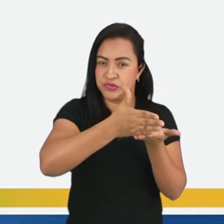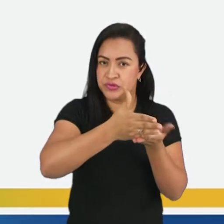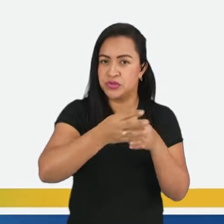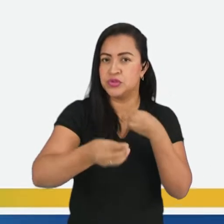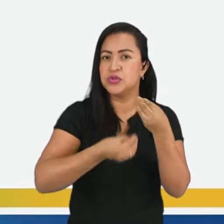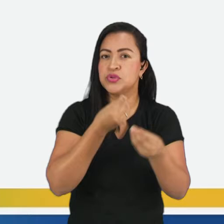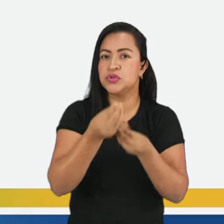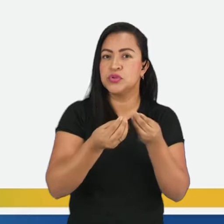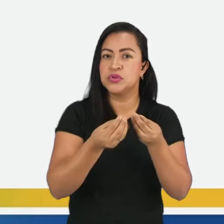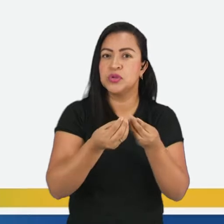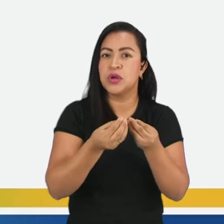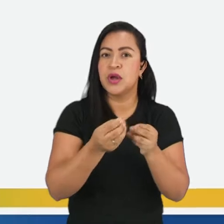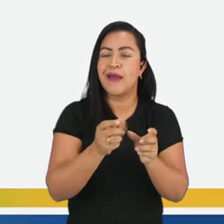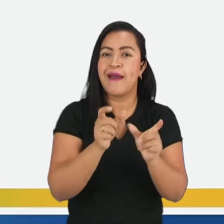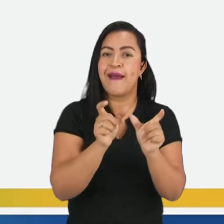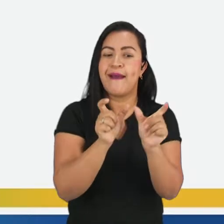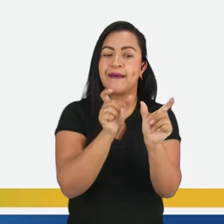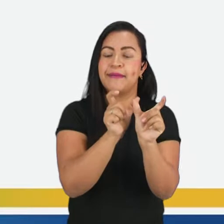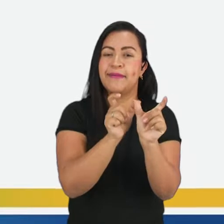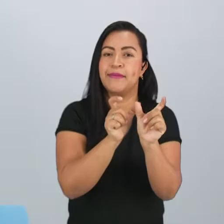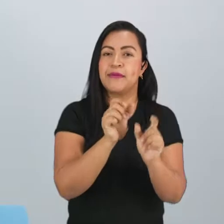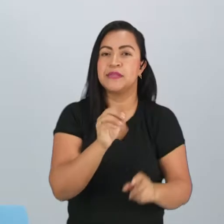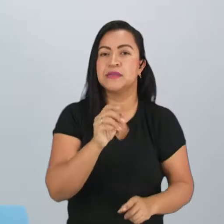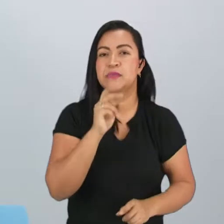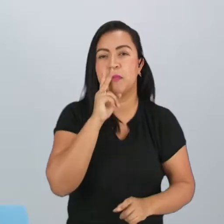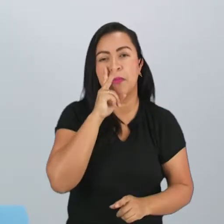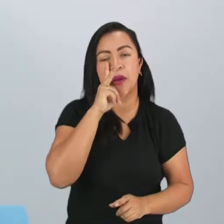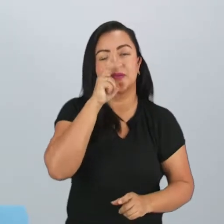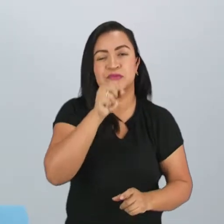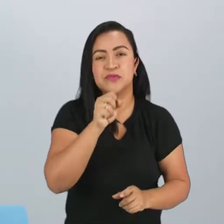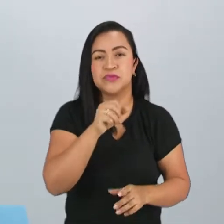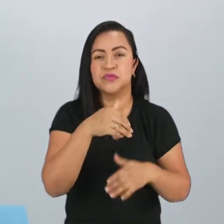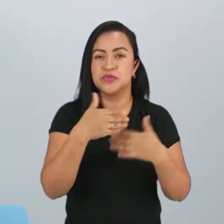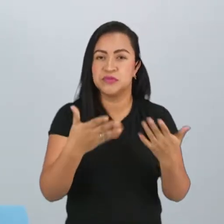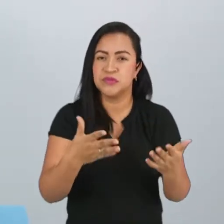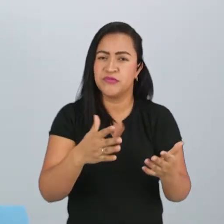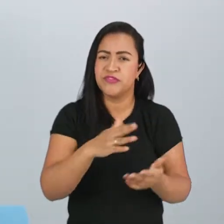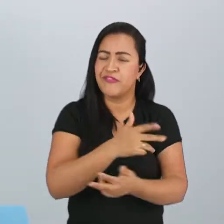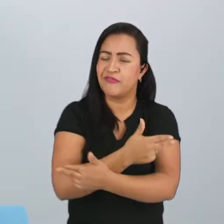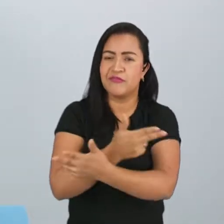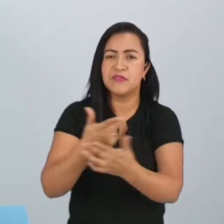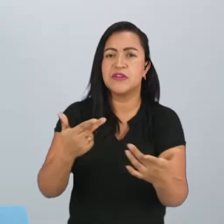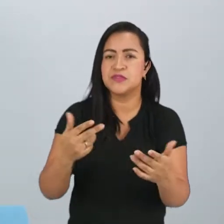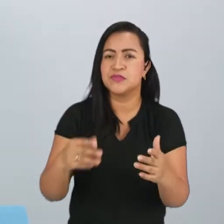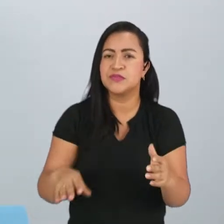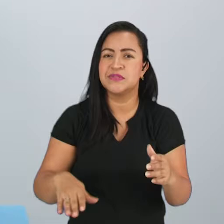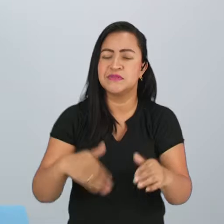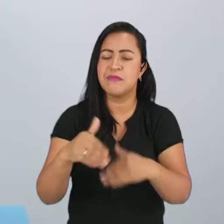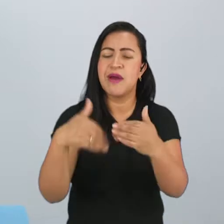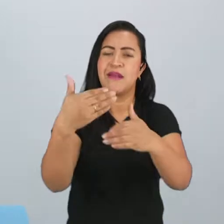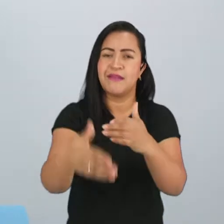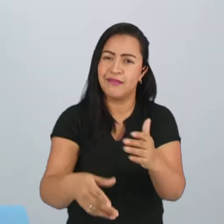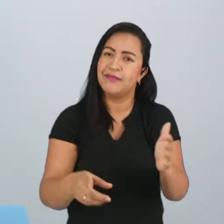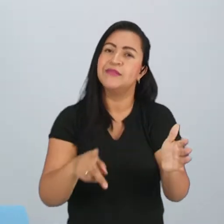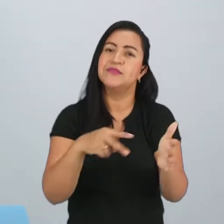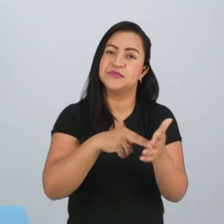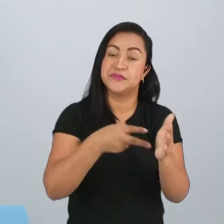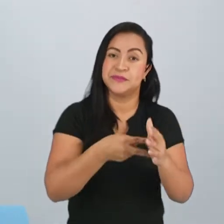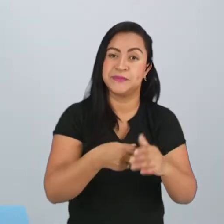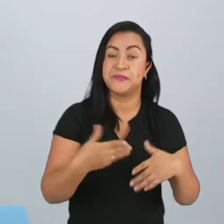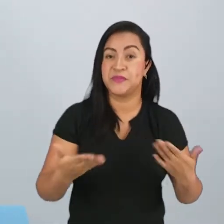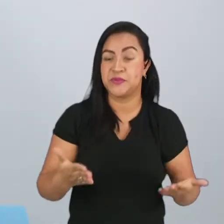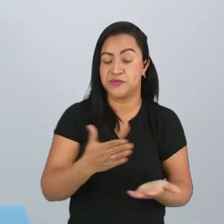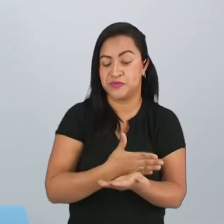qual é a sílaba mais forte, né? E tem várias outras coisas além do significado da palavra, tá bom? A gente vai iniciar nessa